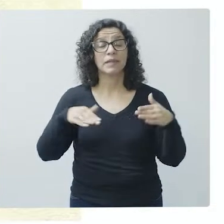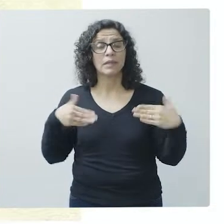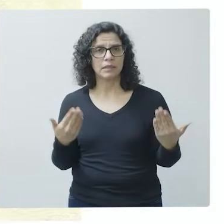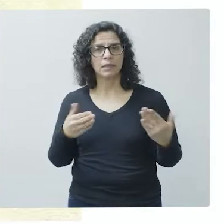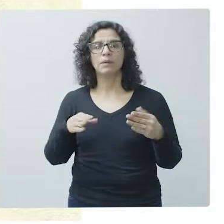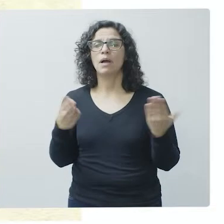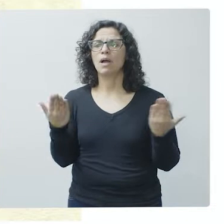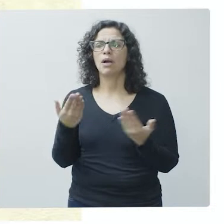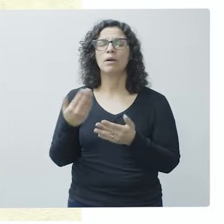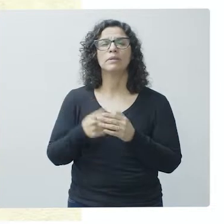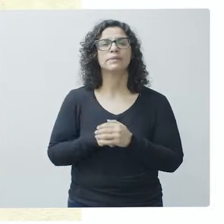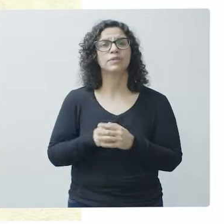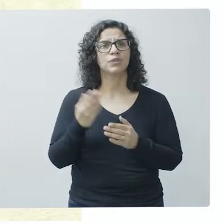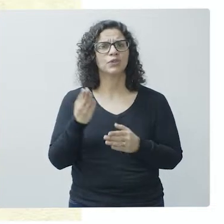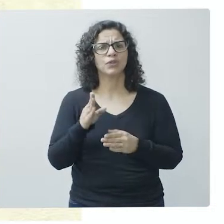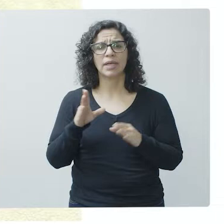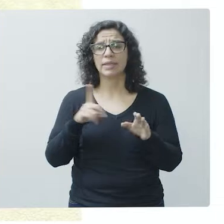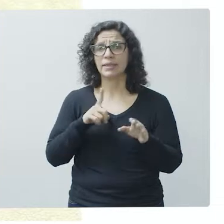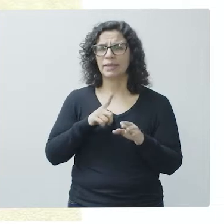Então, lá, né, no finalzinho dos anos de